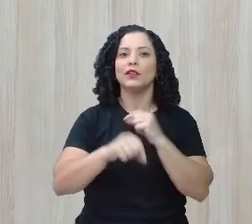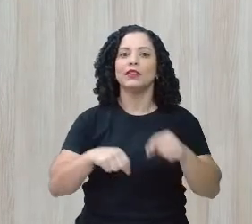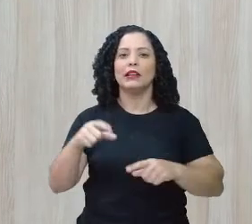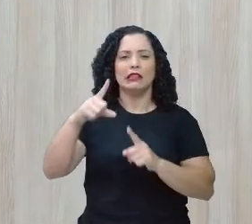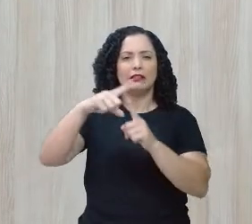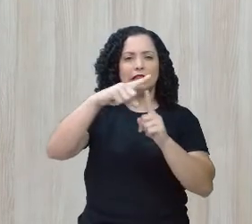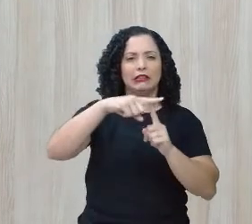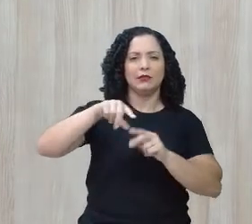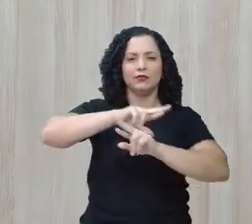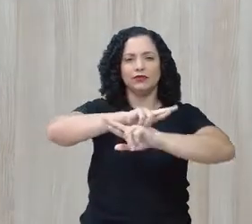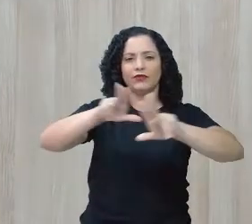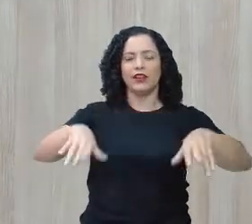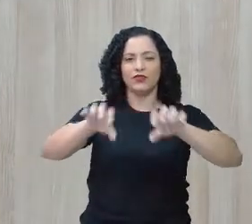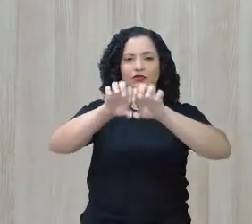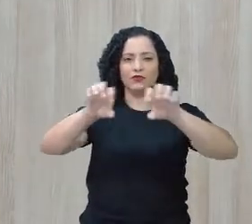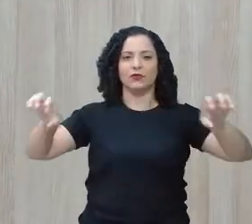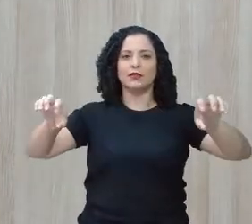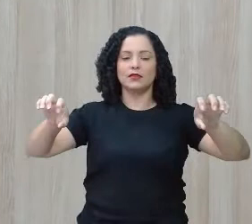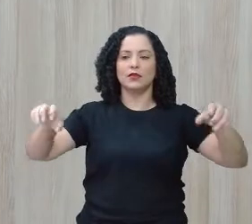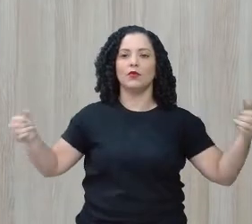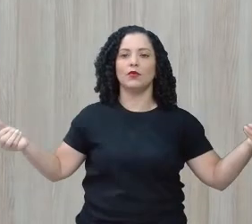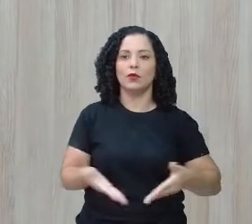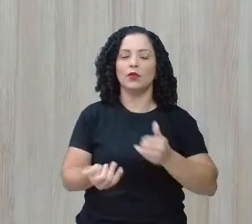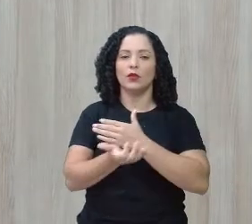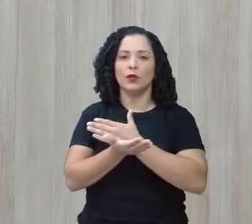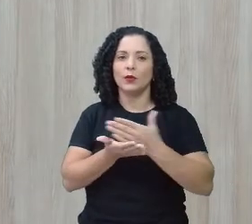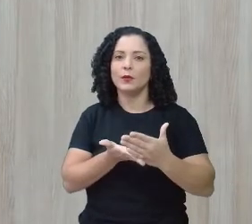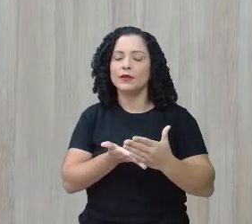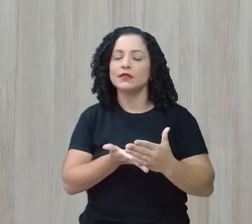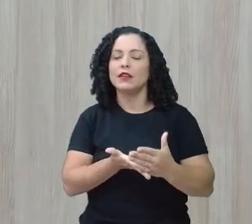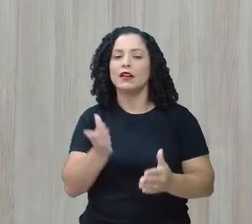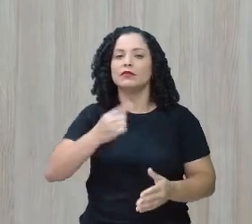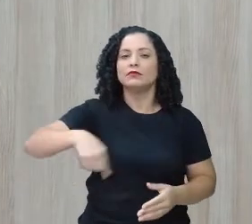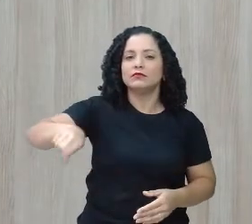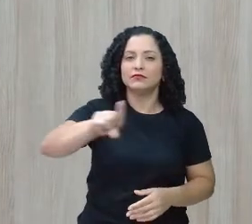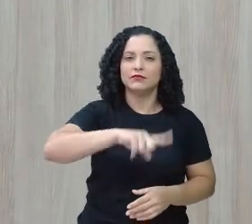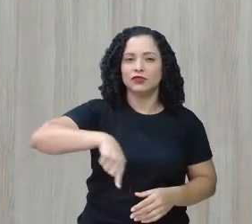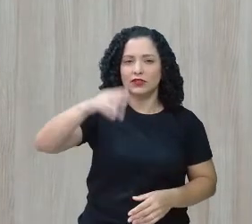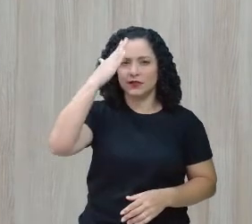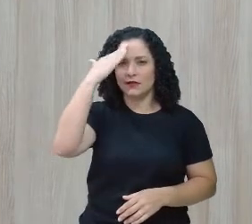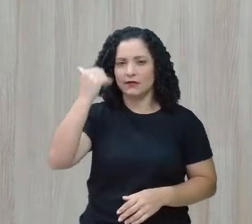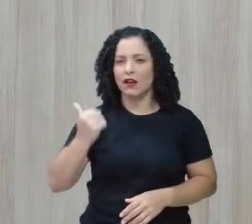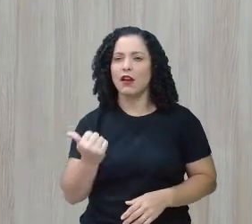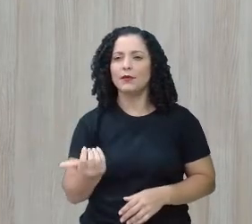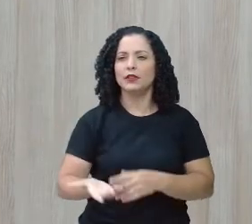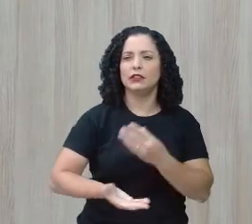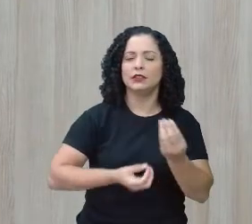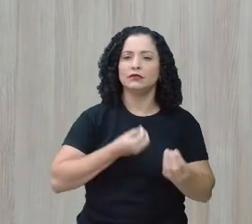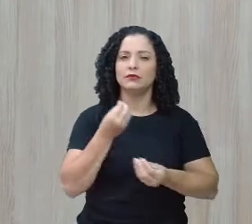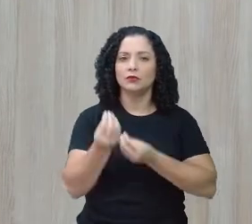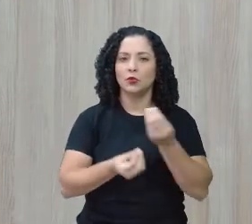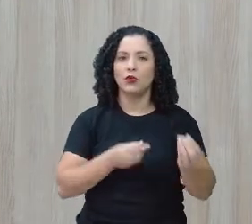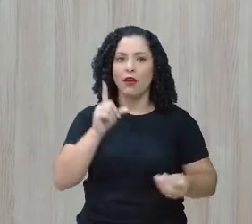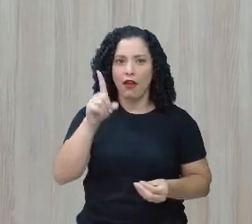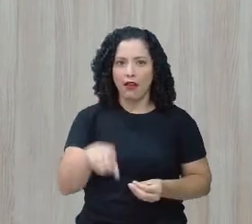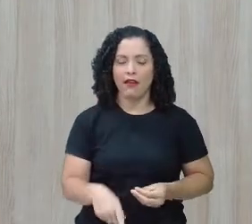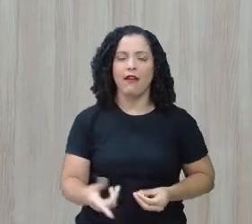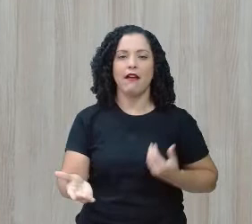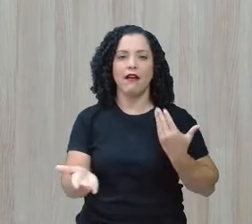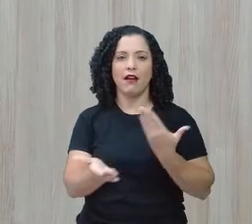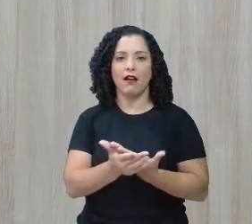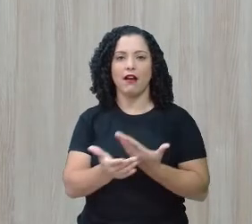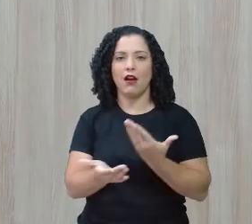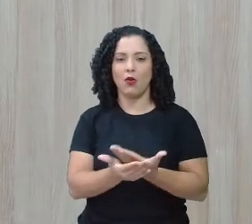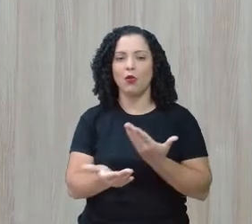equação, tá bom? Então, para começarmos a nossa aula, você sabe que o sistema da nossa aula é um sistema digital, onde você